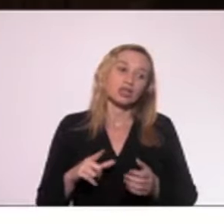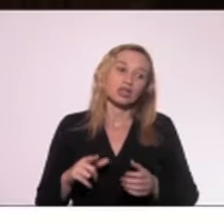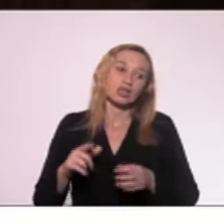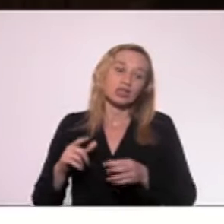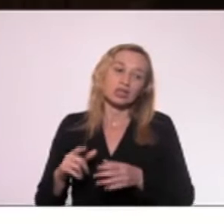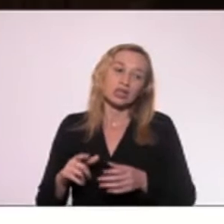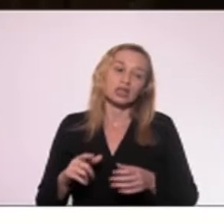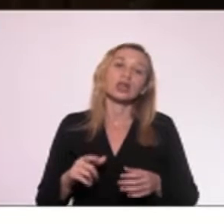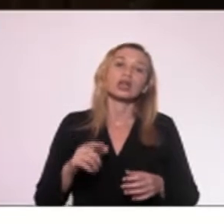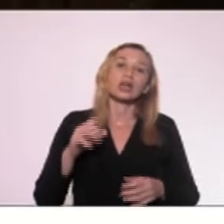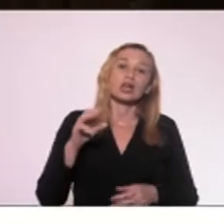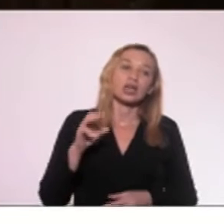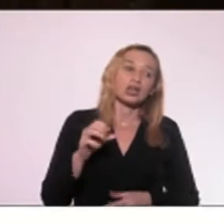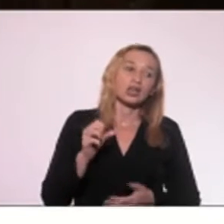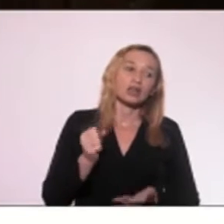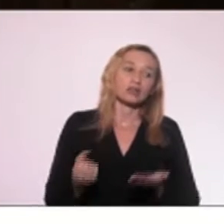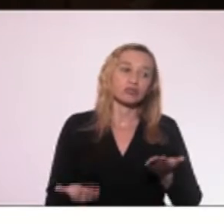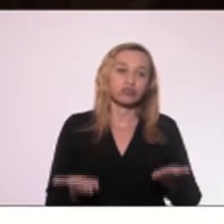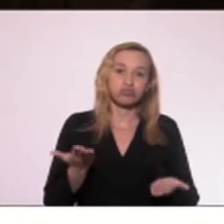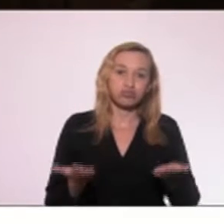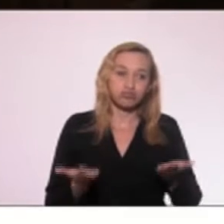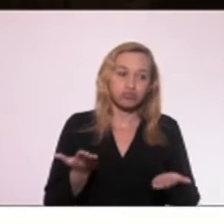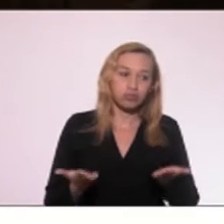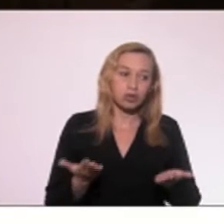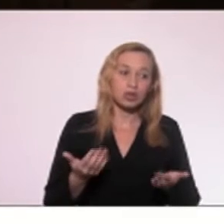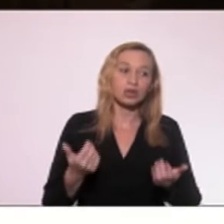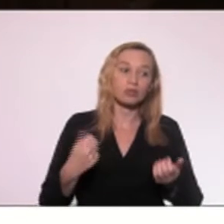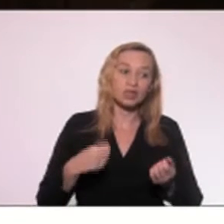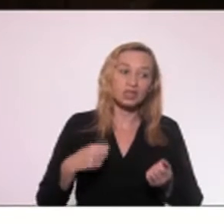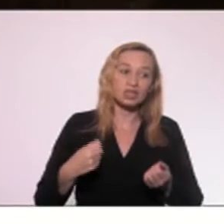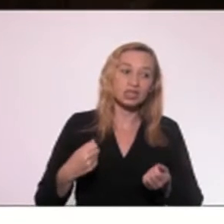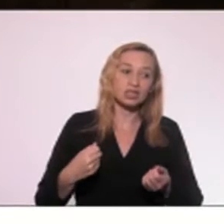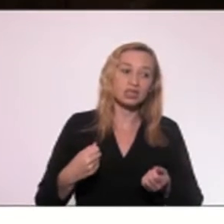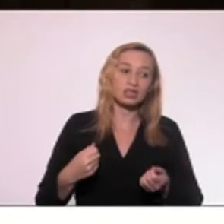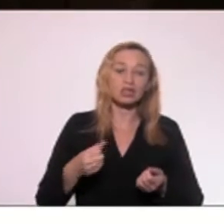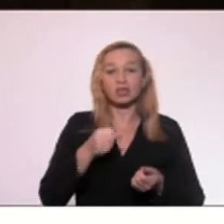edificadas, principalmente com vida útil muito longa. Muito obrigado, senhor.